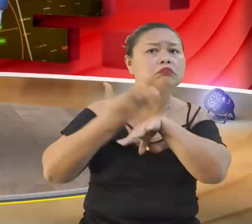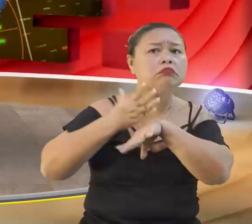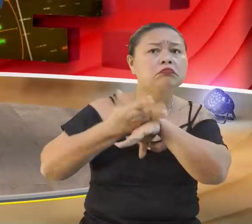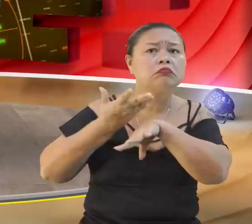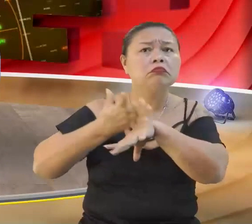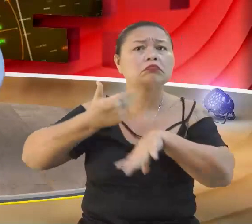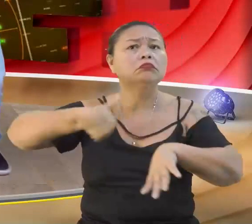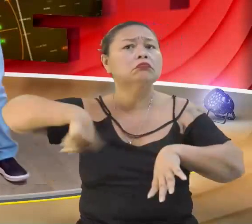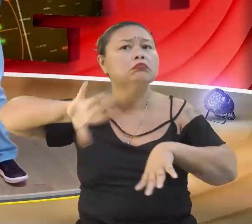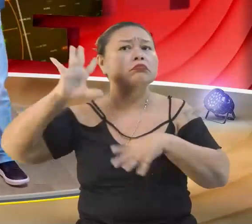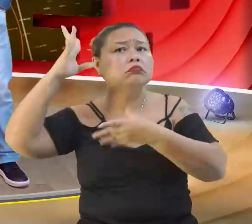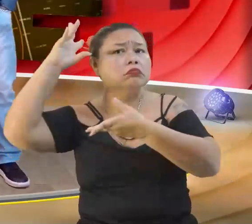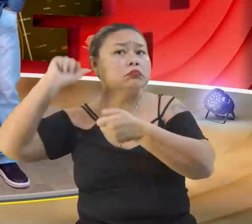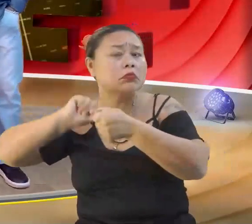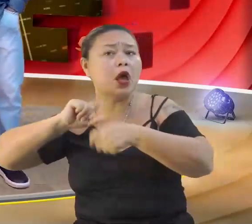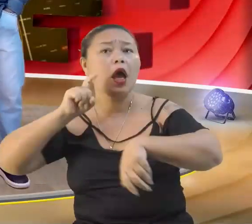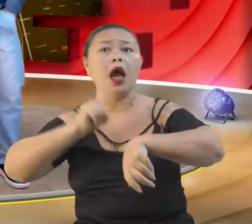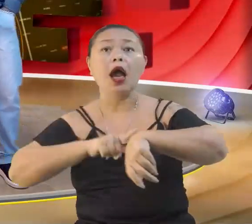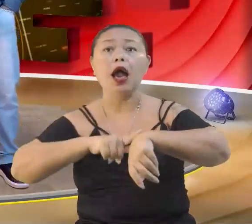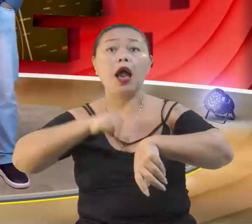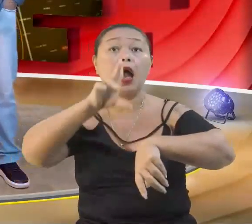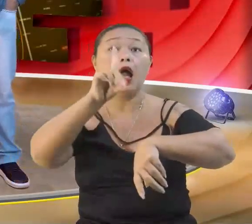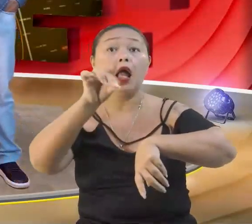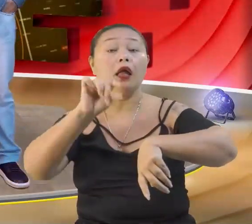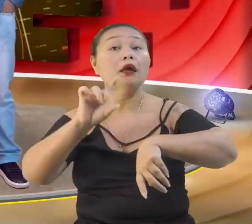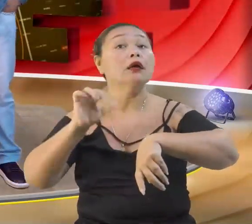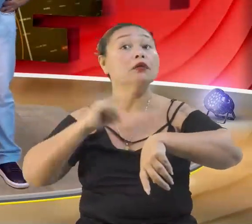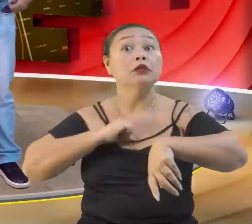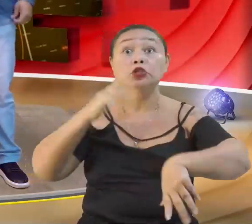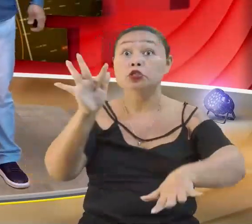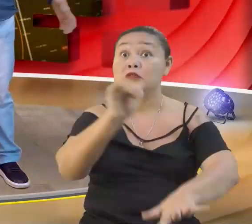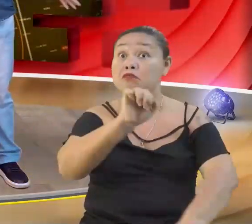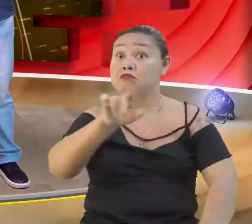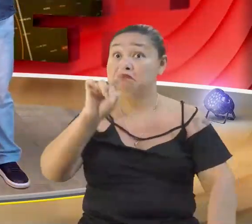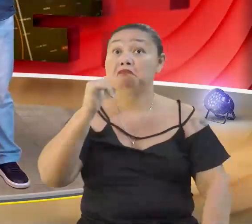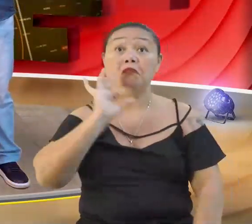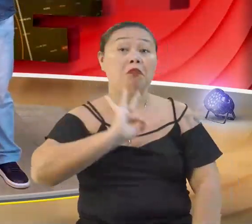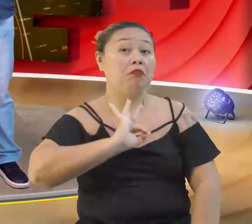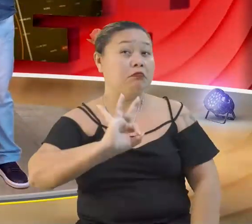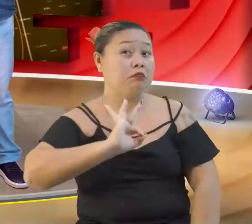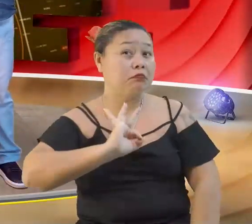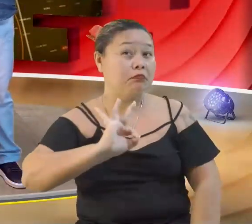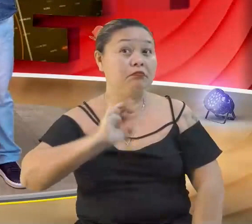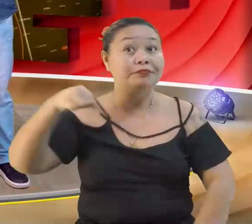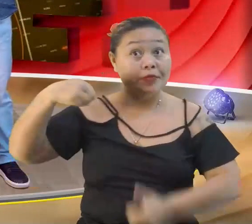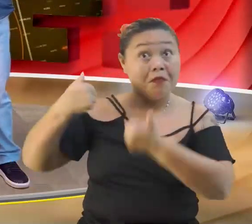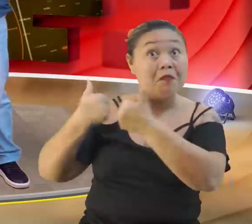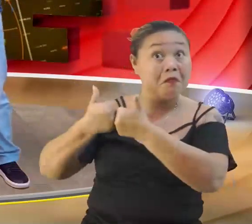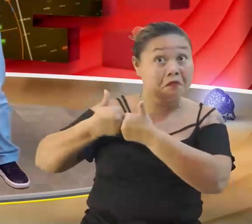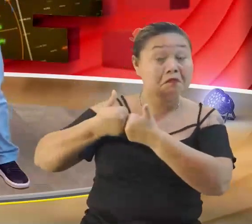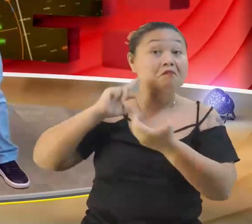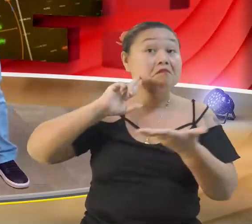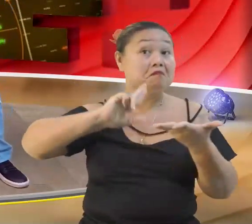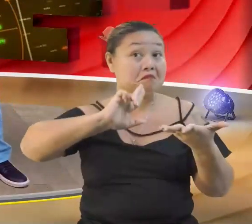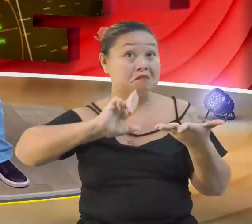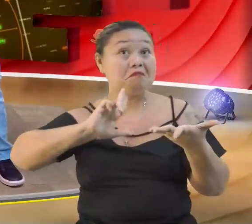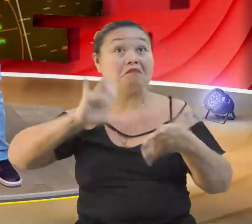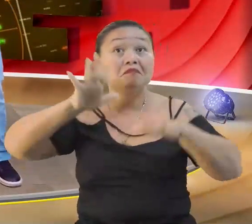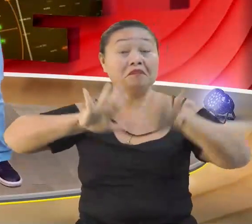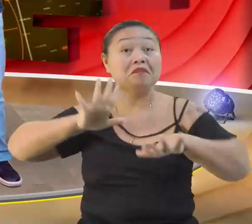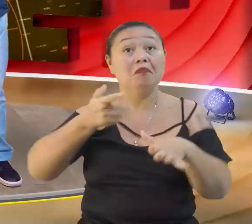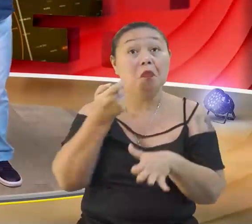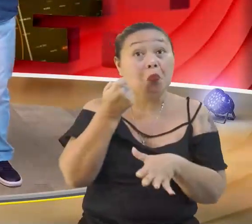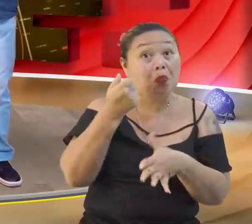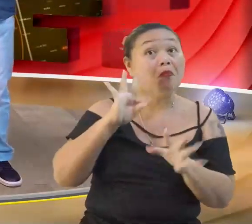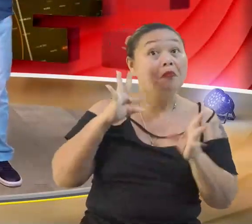do seu raciocínio lógico a cada dia, porque tem gente que já tá fera, né? Tem gente aqui perto que acerta todos, viu? Ou quase, né? Ou